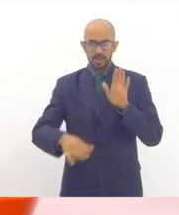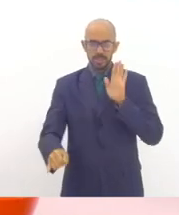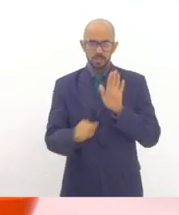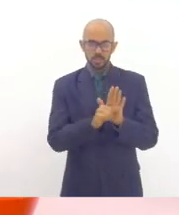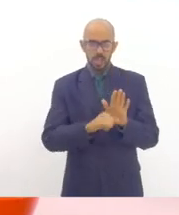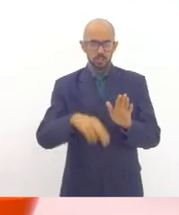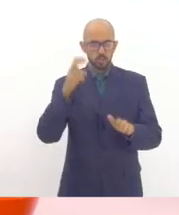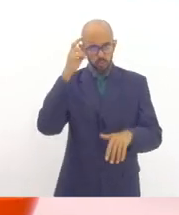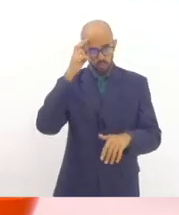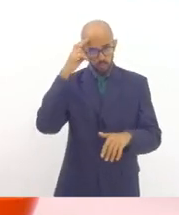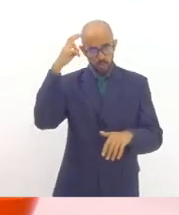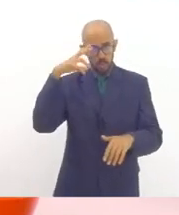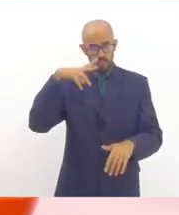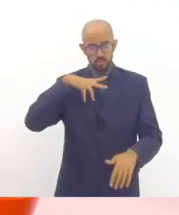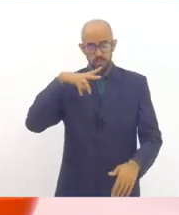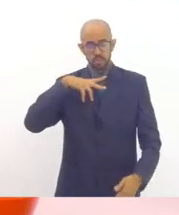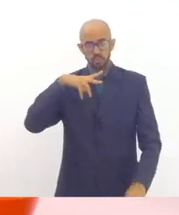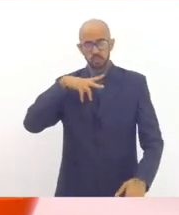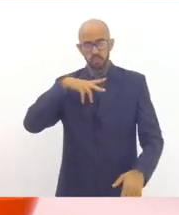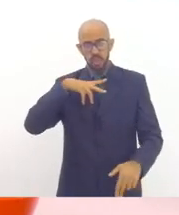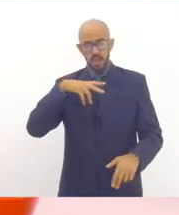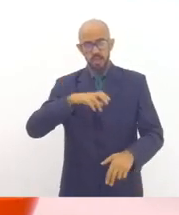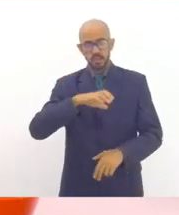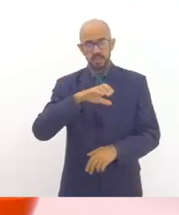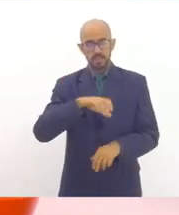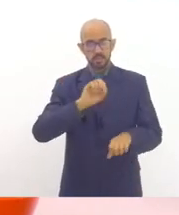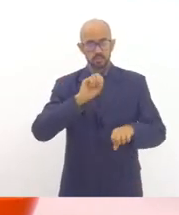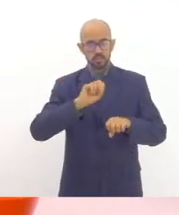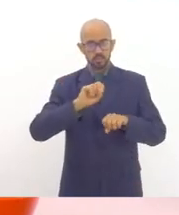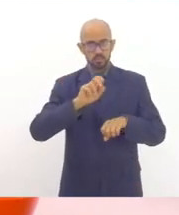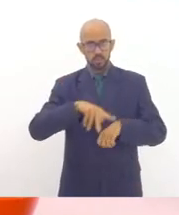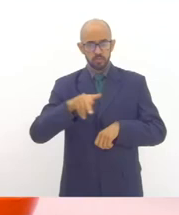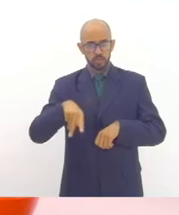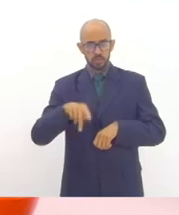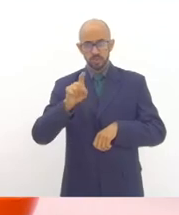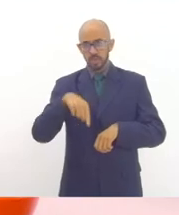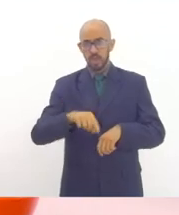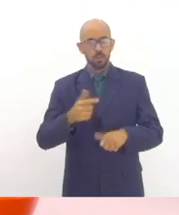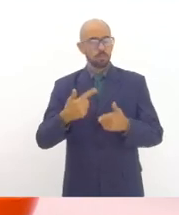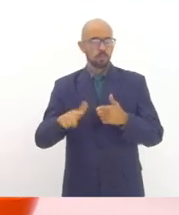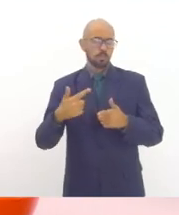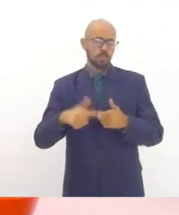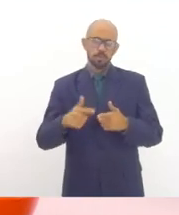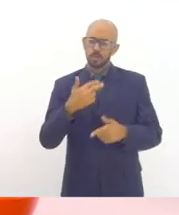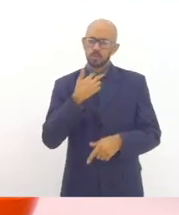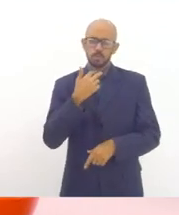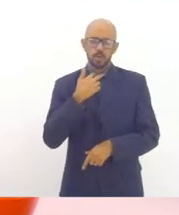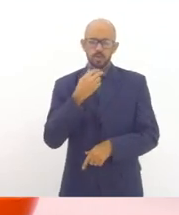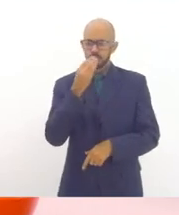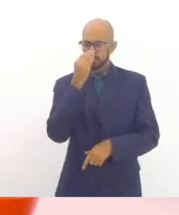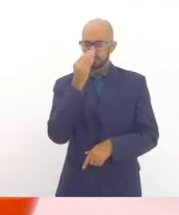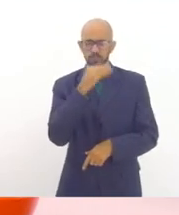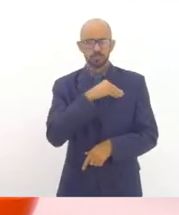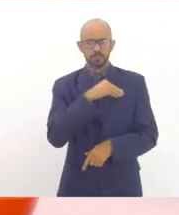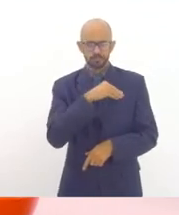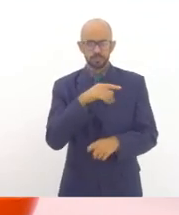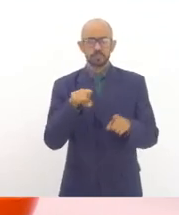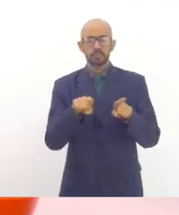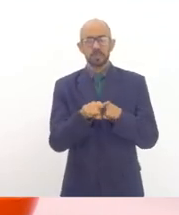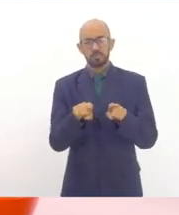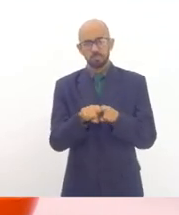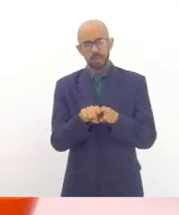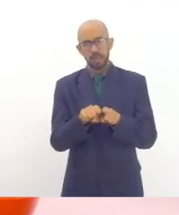dimensão individual e a de classe dos educandos é problema que não pode ser desprezado. Além